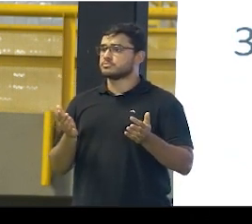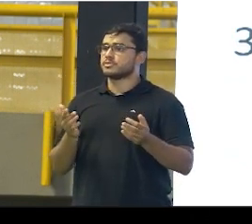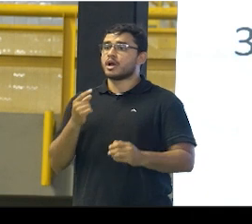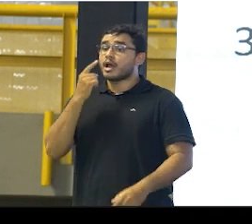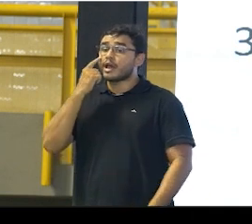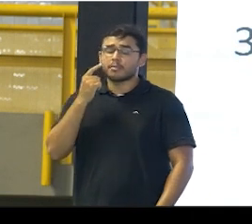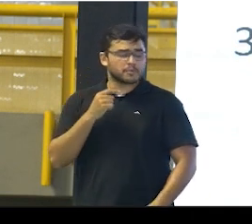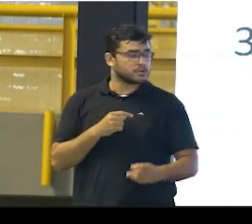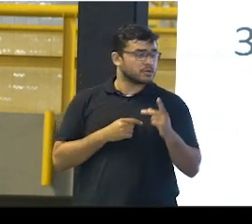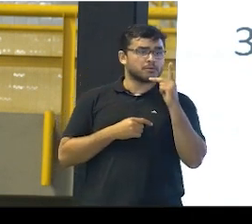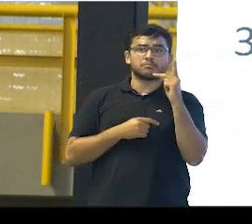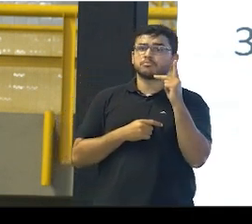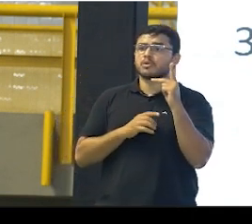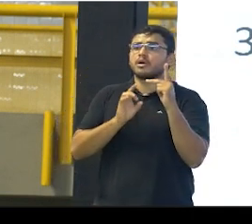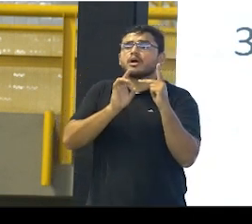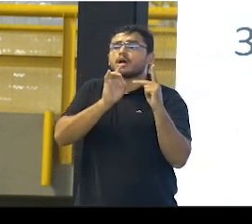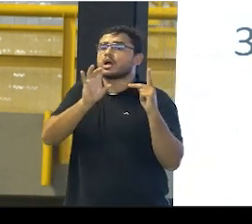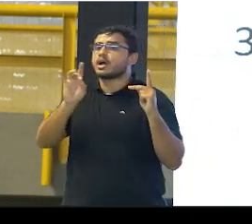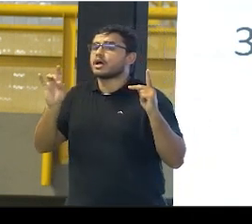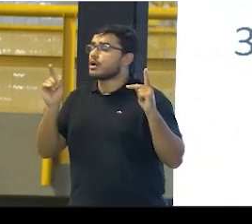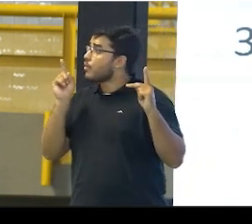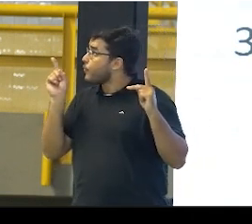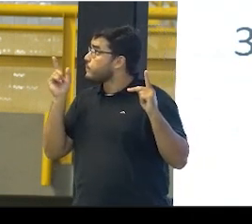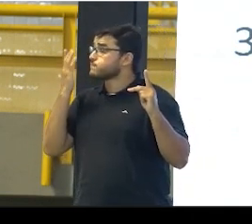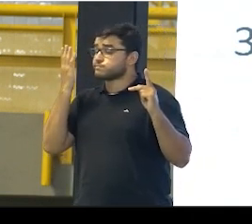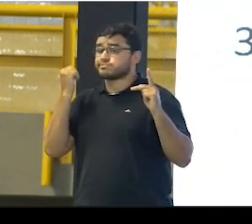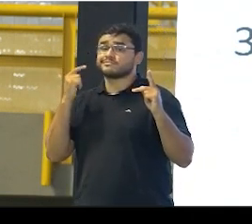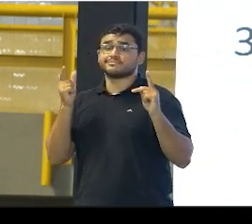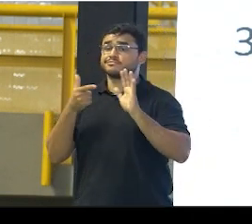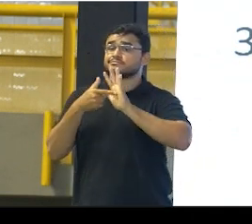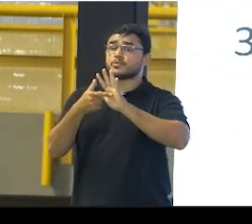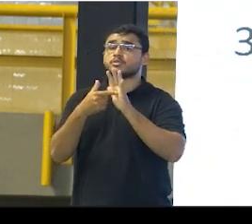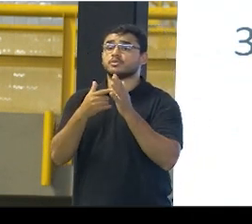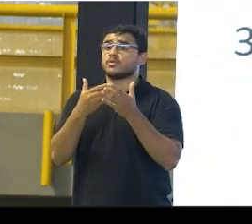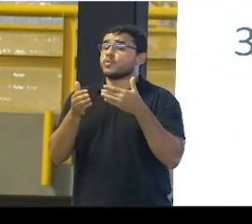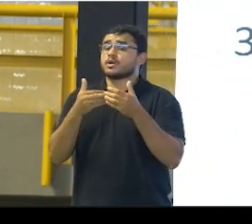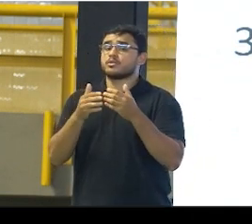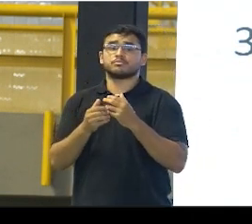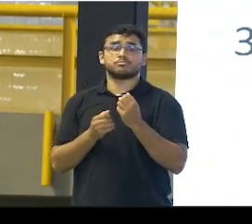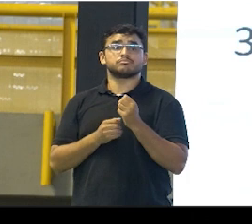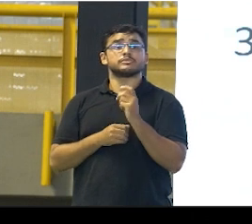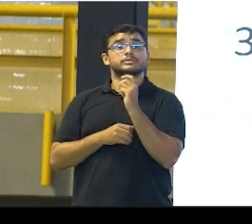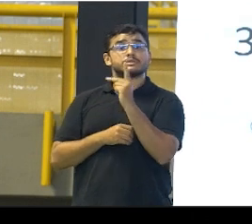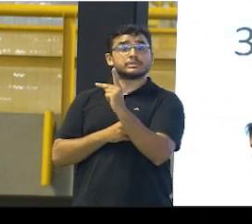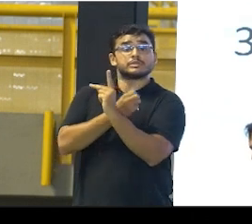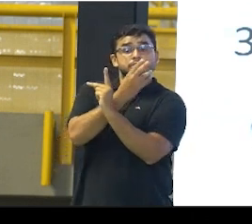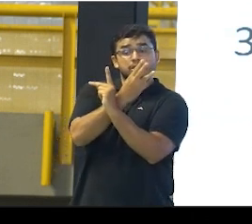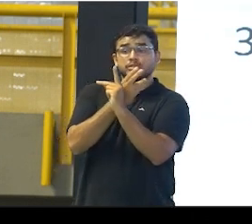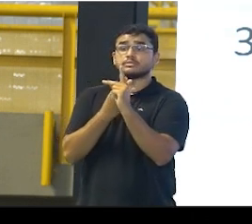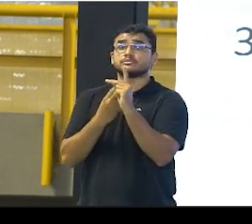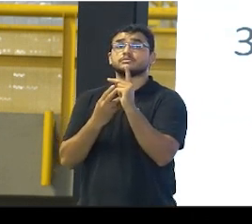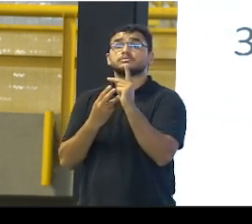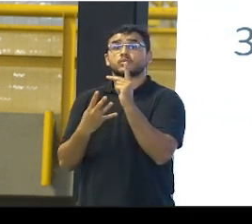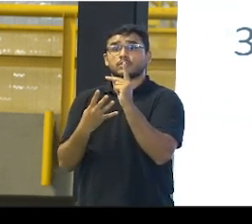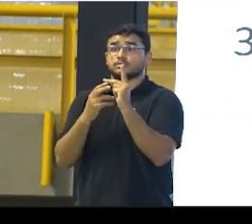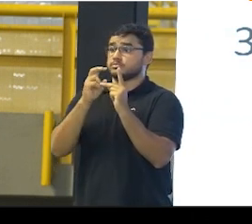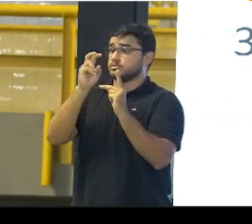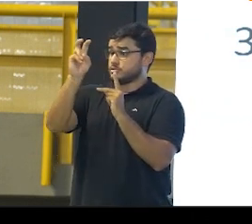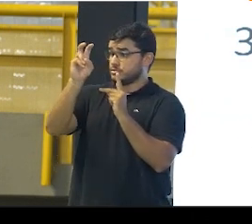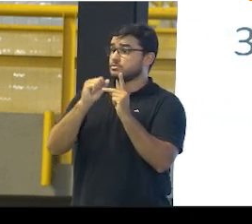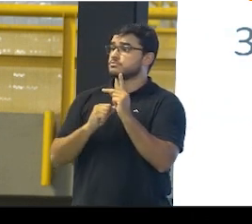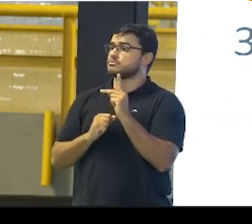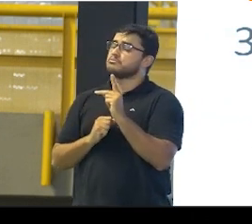dobro. 6, 8, 10. Pode ser o triplo. 9, 12,